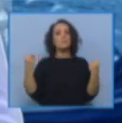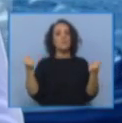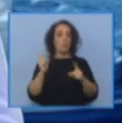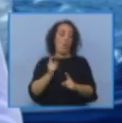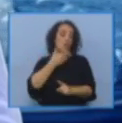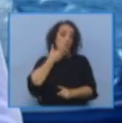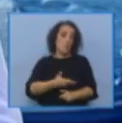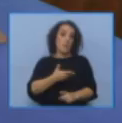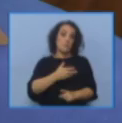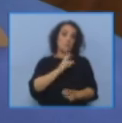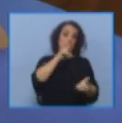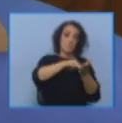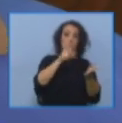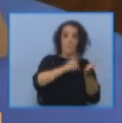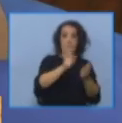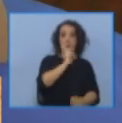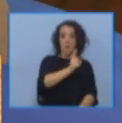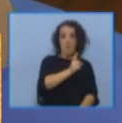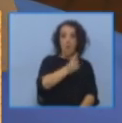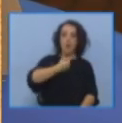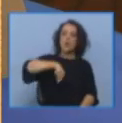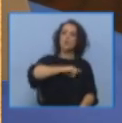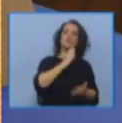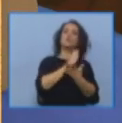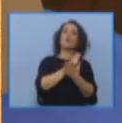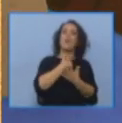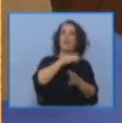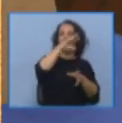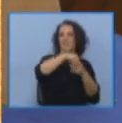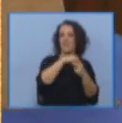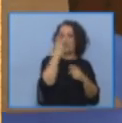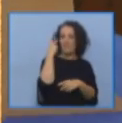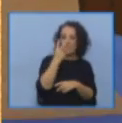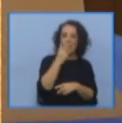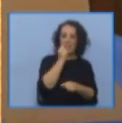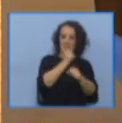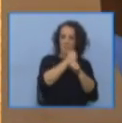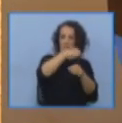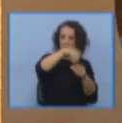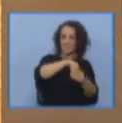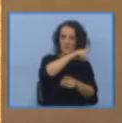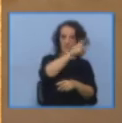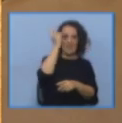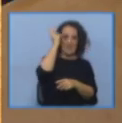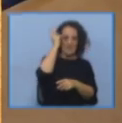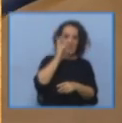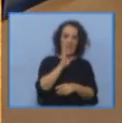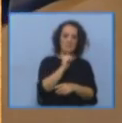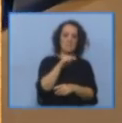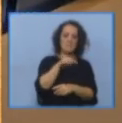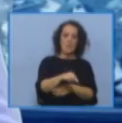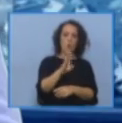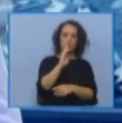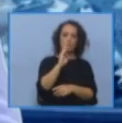experiência que nós temos nos Estados Unidos. A nossa escola, a escola onde eu vivi, com quem trabalhei, esta escola Índia, São Joseph India